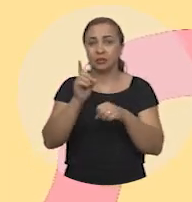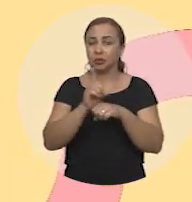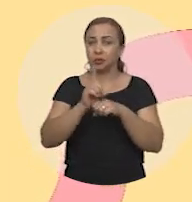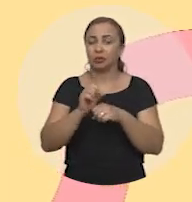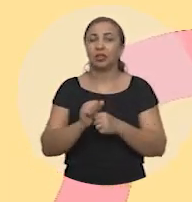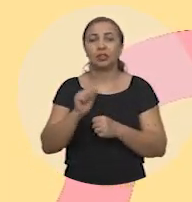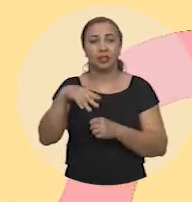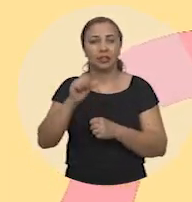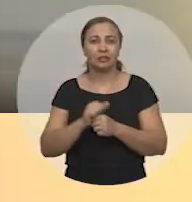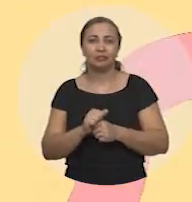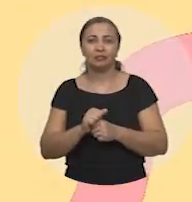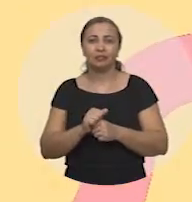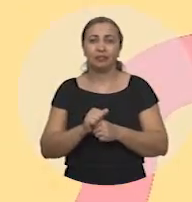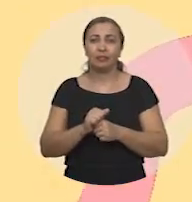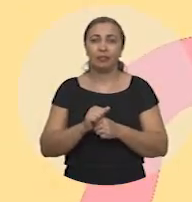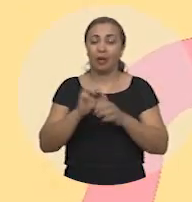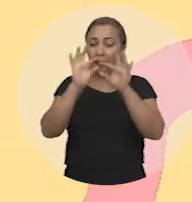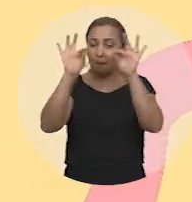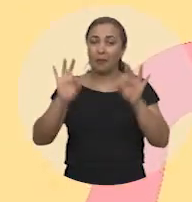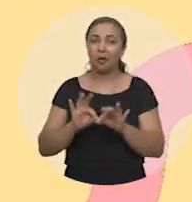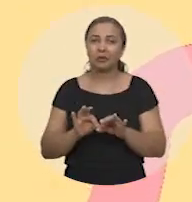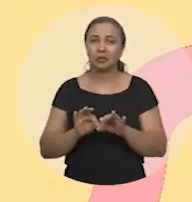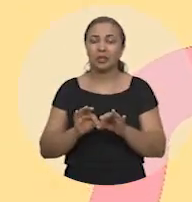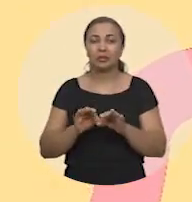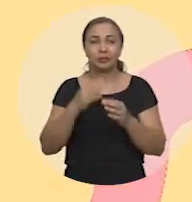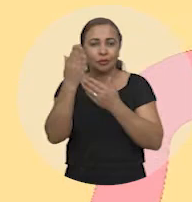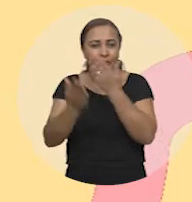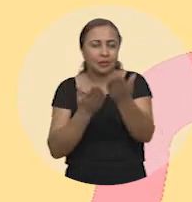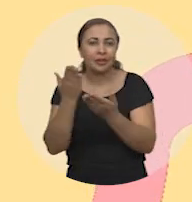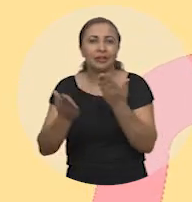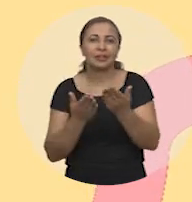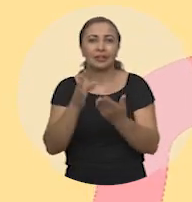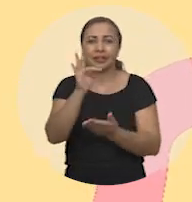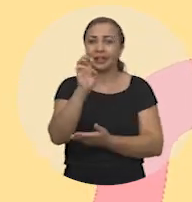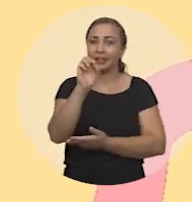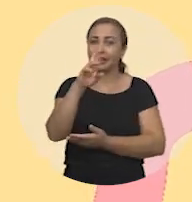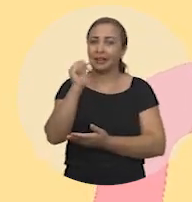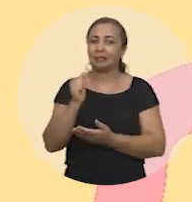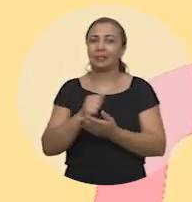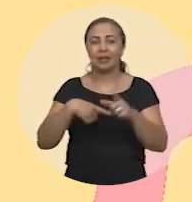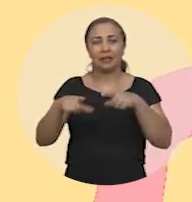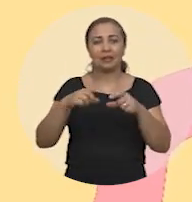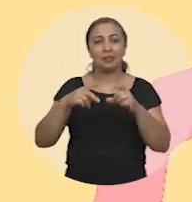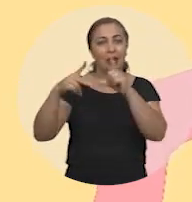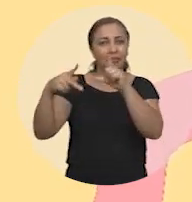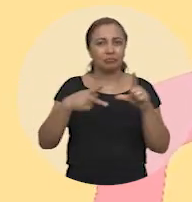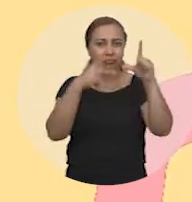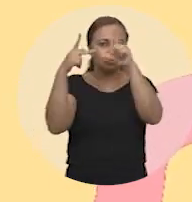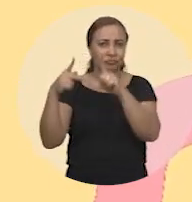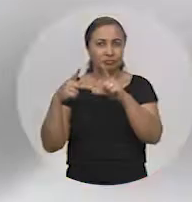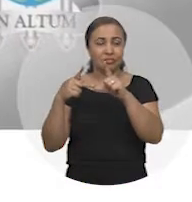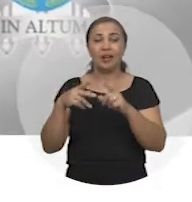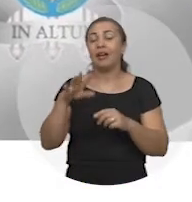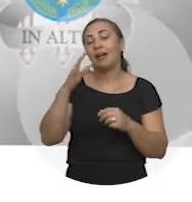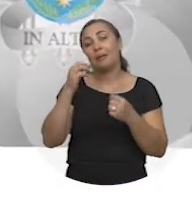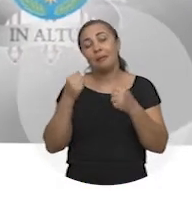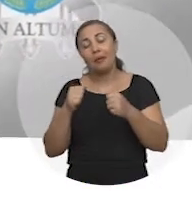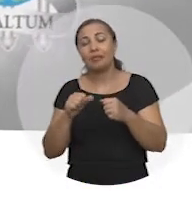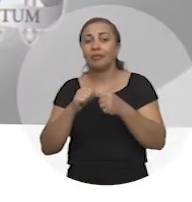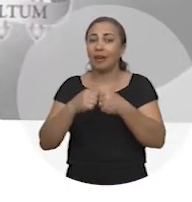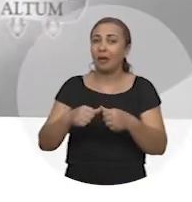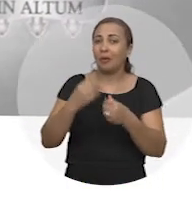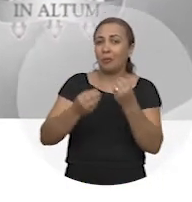emoções, daí o nome do projeto. O projeto é Terapias, como ele trabalha justamente da forma online, às vezes isso se torna